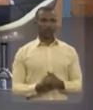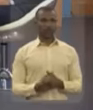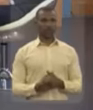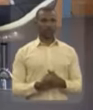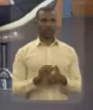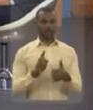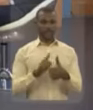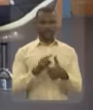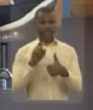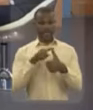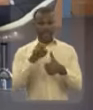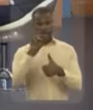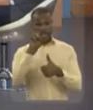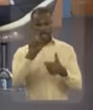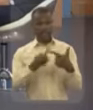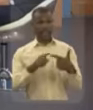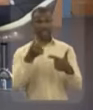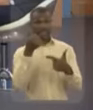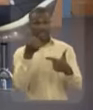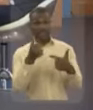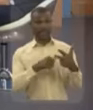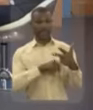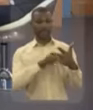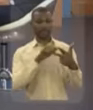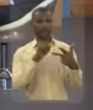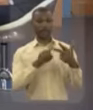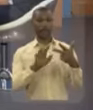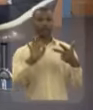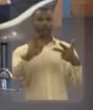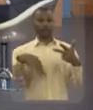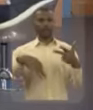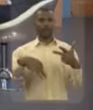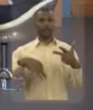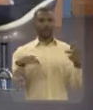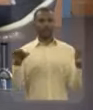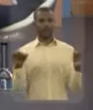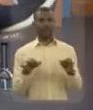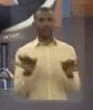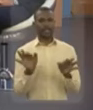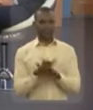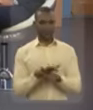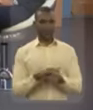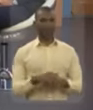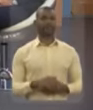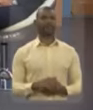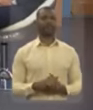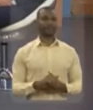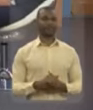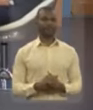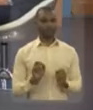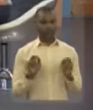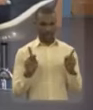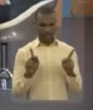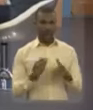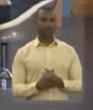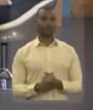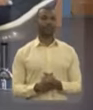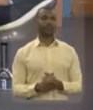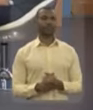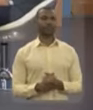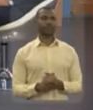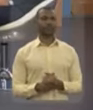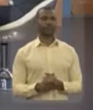temos mais duas tem a quinta e a sexta e depois uma final para que cada um possa fechar com chave de ouro Ok bom então na